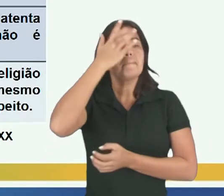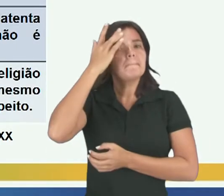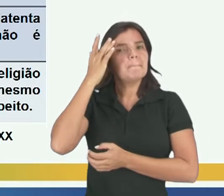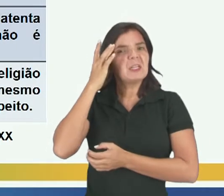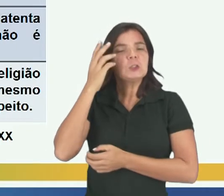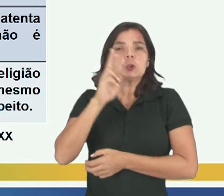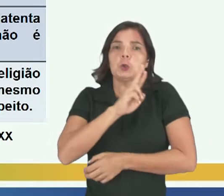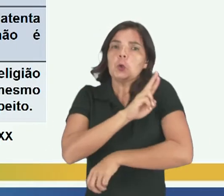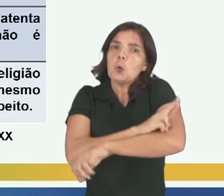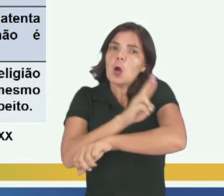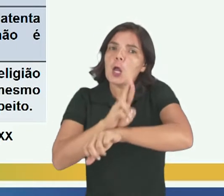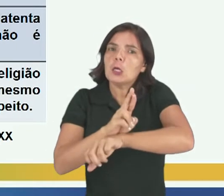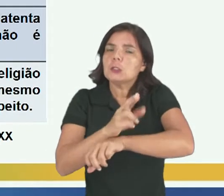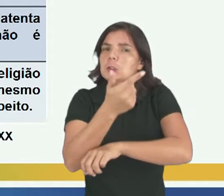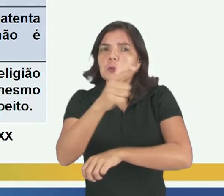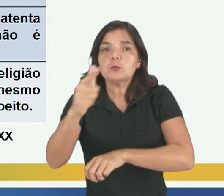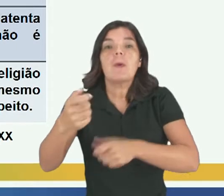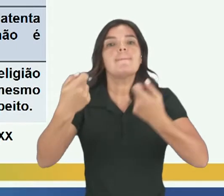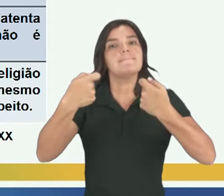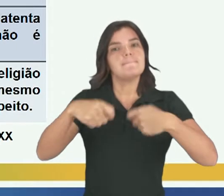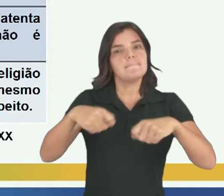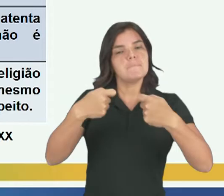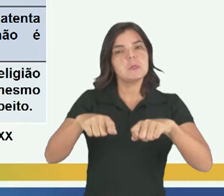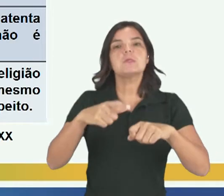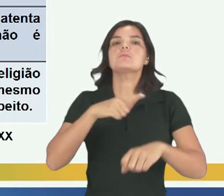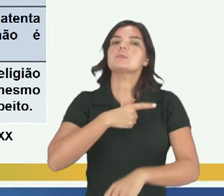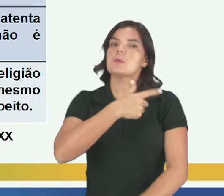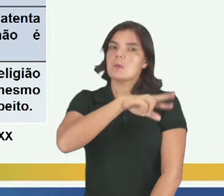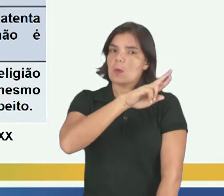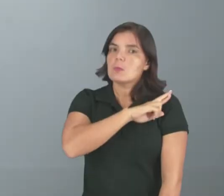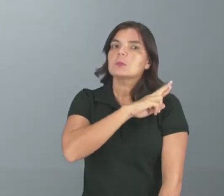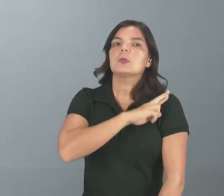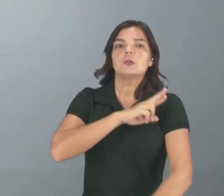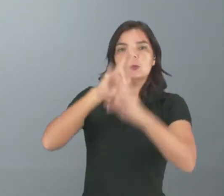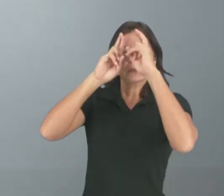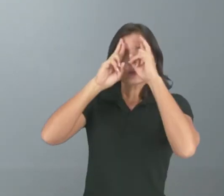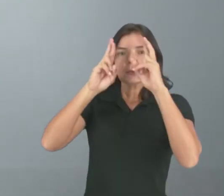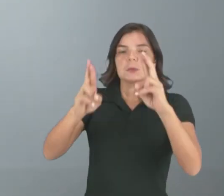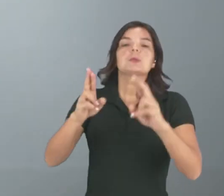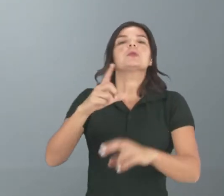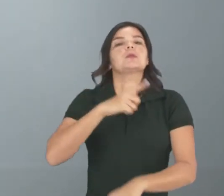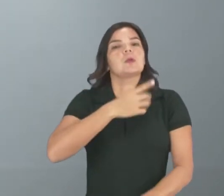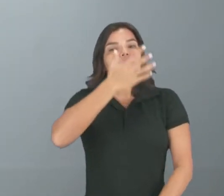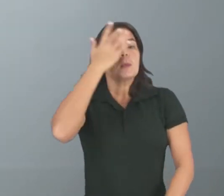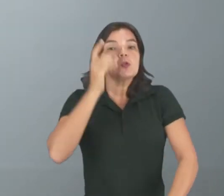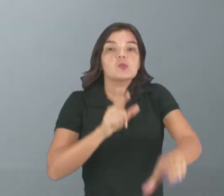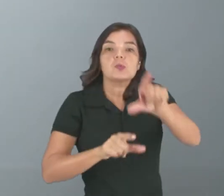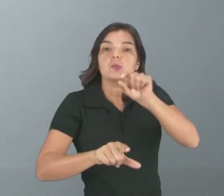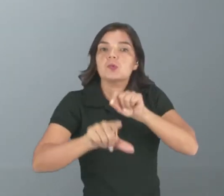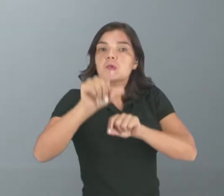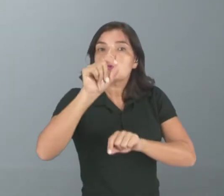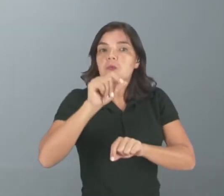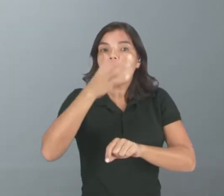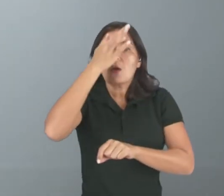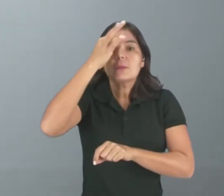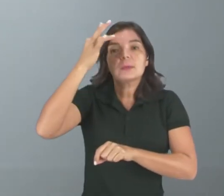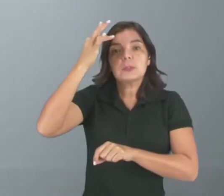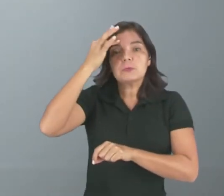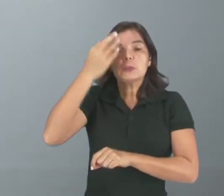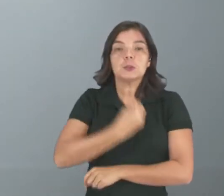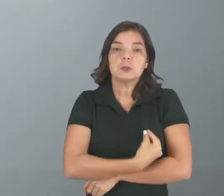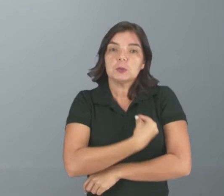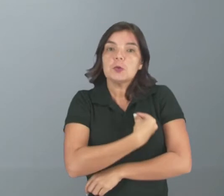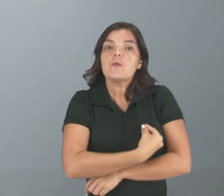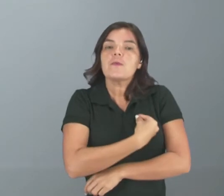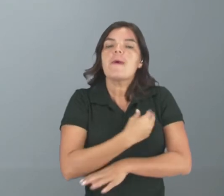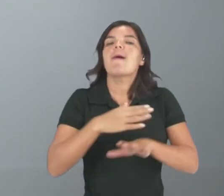sem religião precisam ter o mesmo compromisso de respeito. Tem pessoa que escolhe a filosofia de vida.